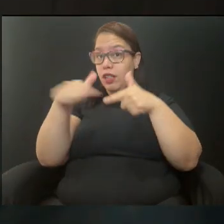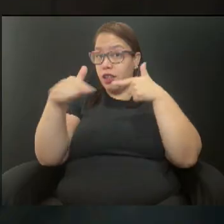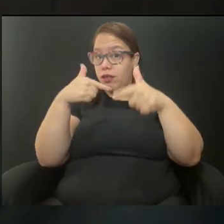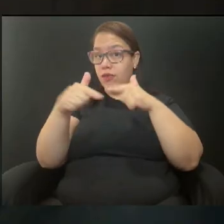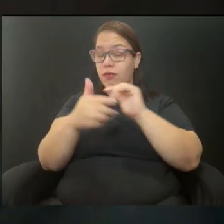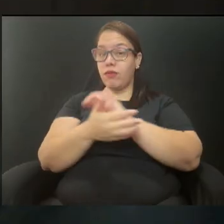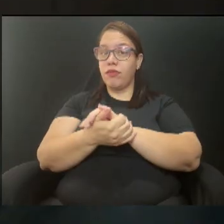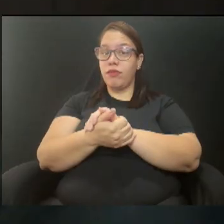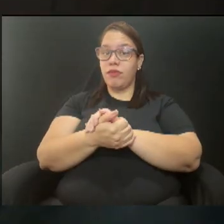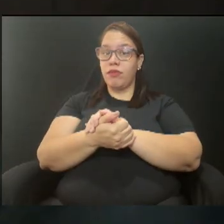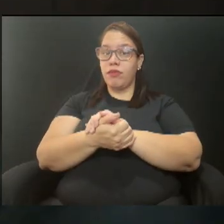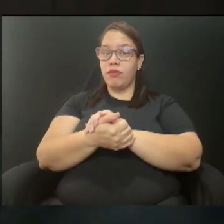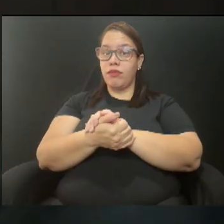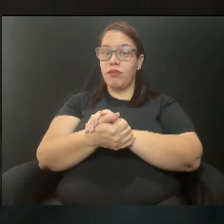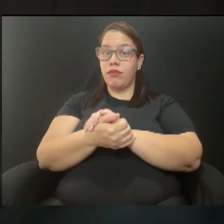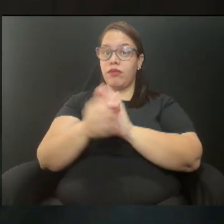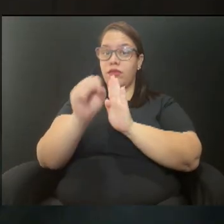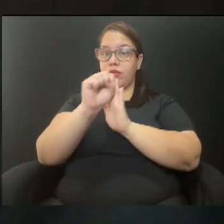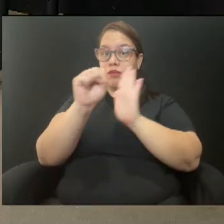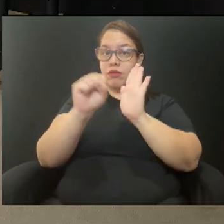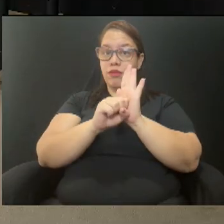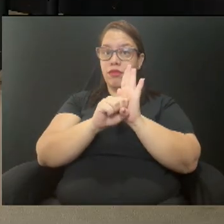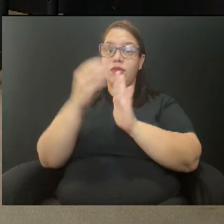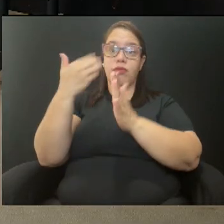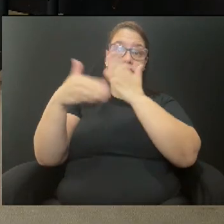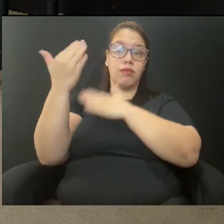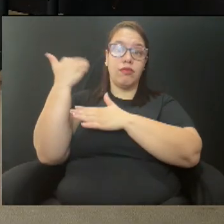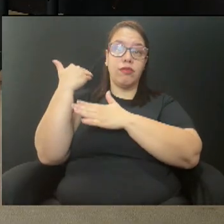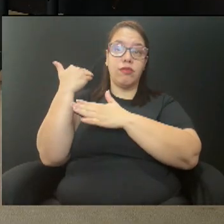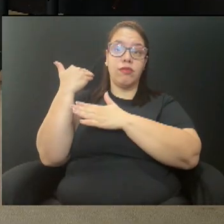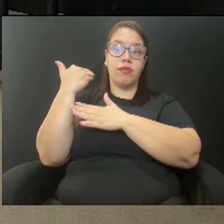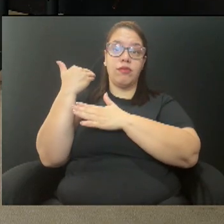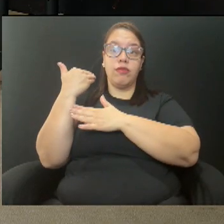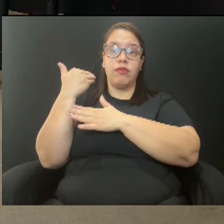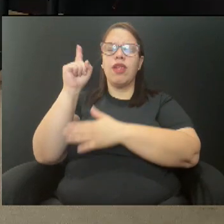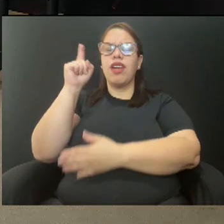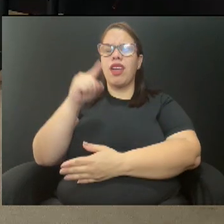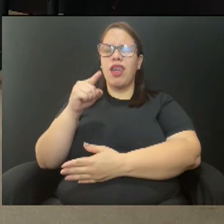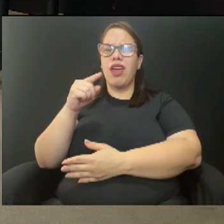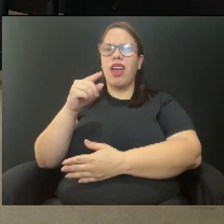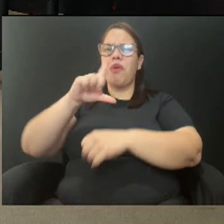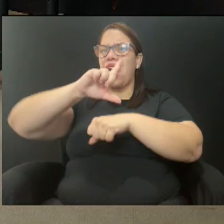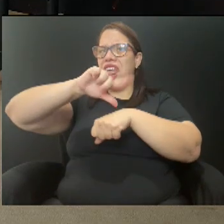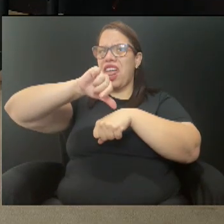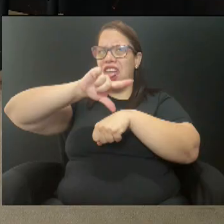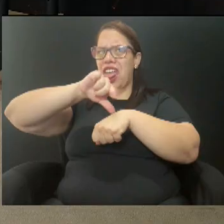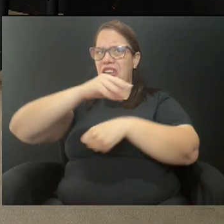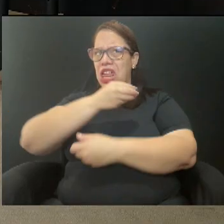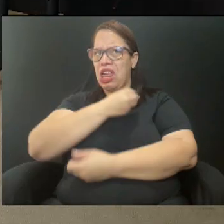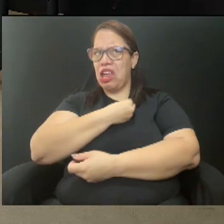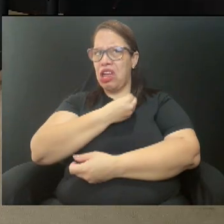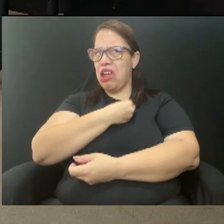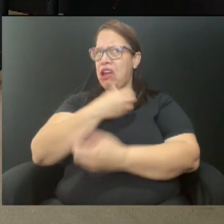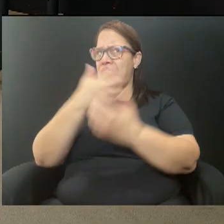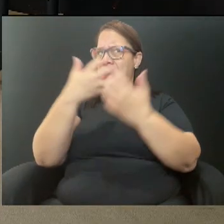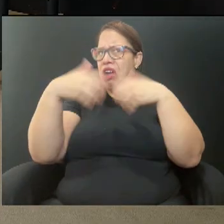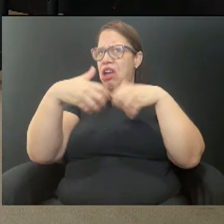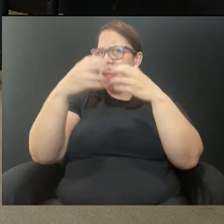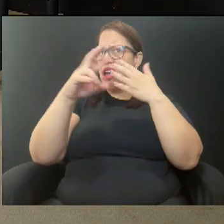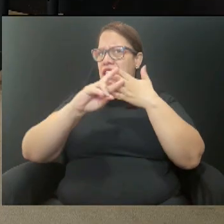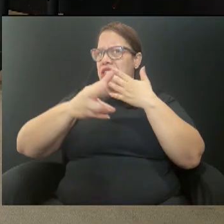no século passado, isso é um atraso de vida? É um reflexo direto de que os